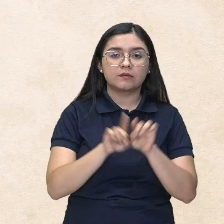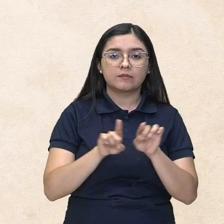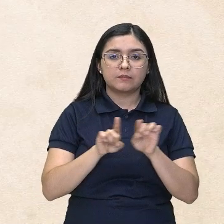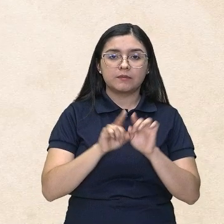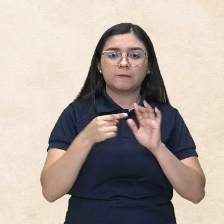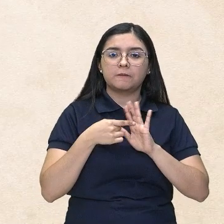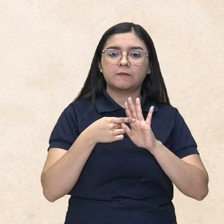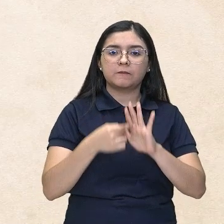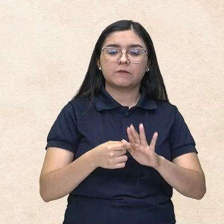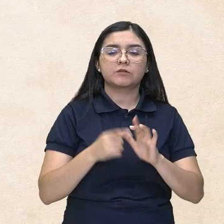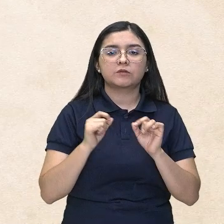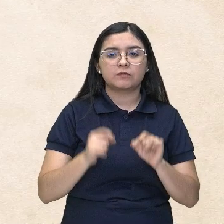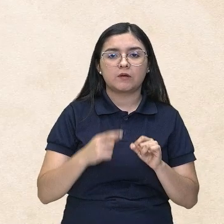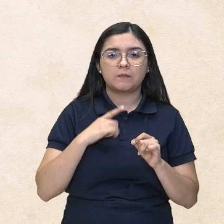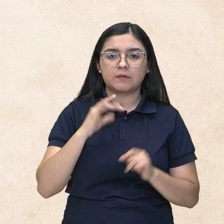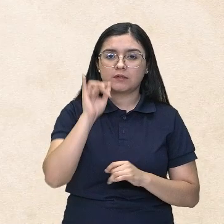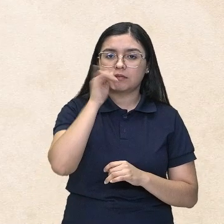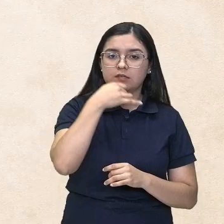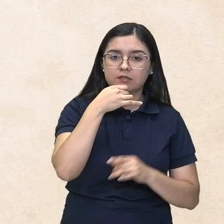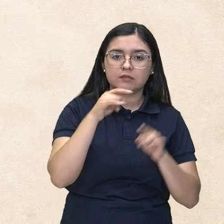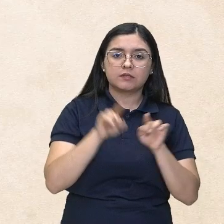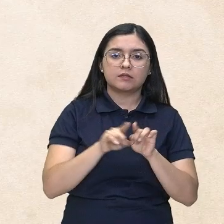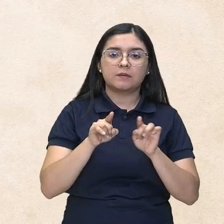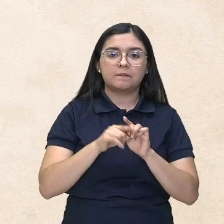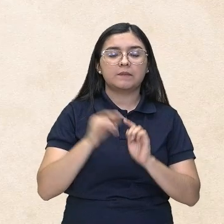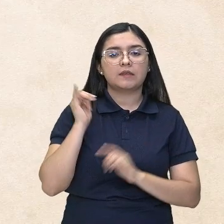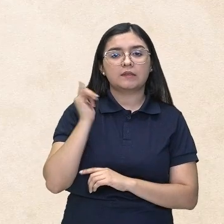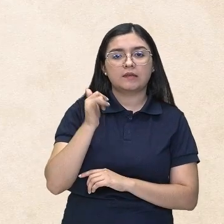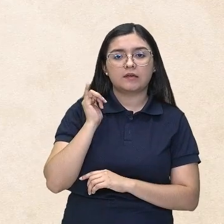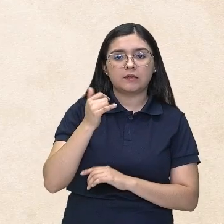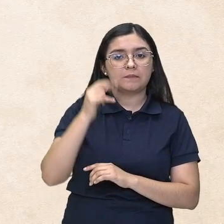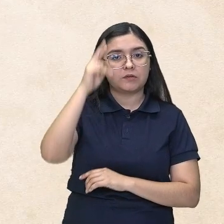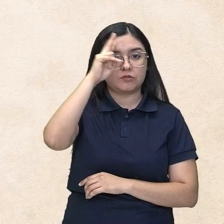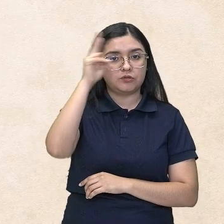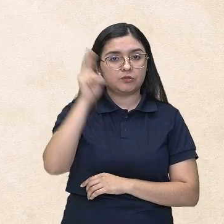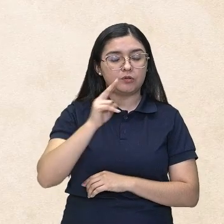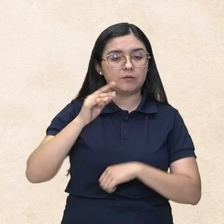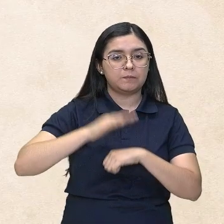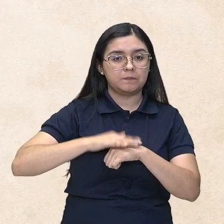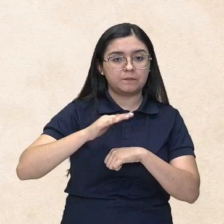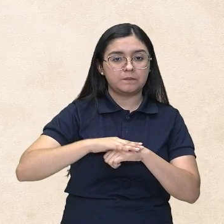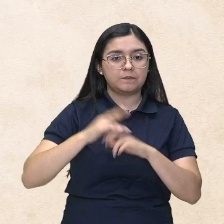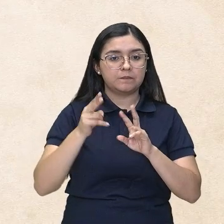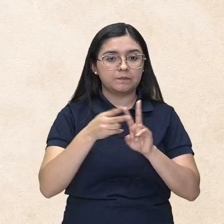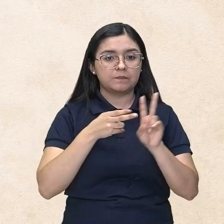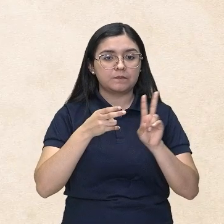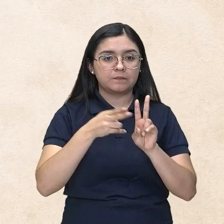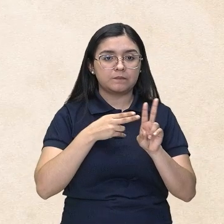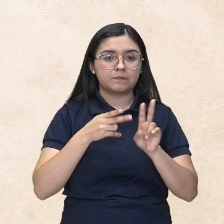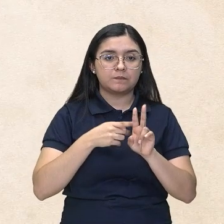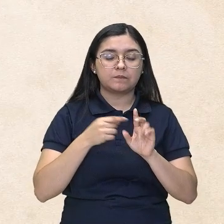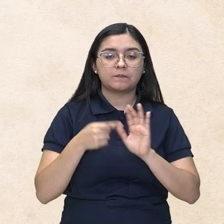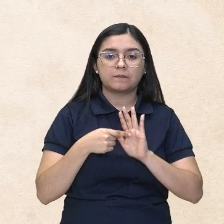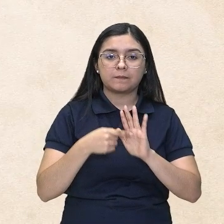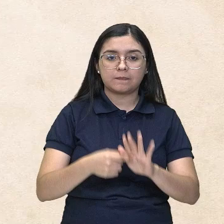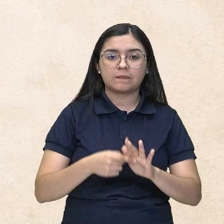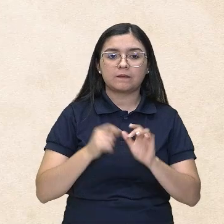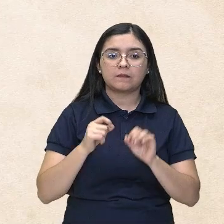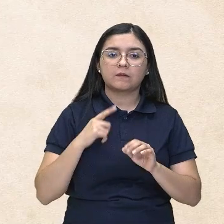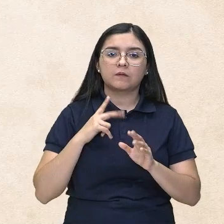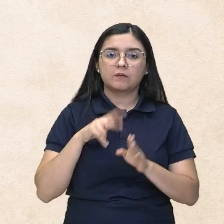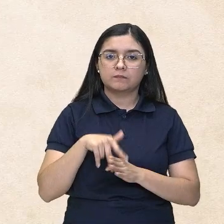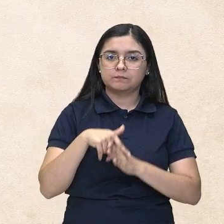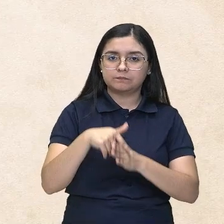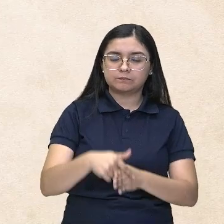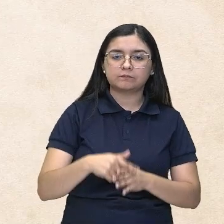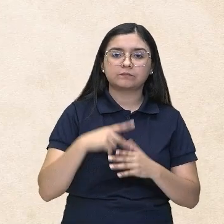meu lamento e trazendo a minha narrativa, a minha história. Esse indígena idealizado como se fosse um cavaleiro medieval,